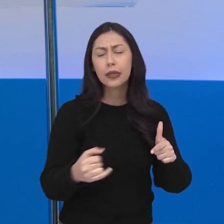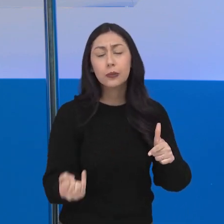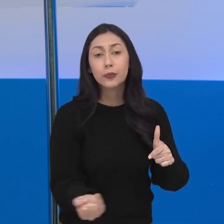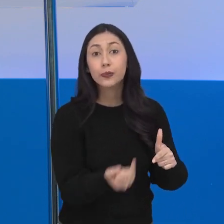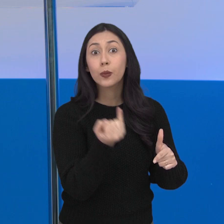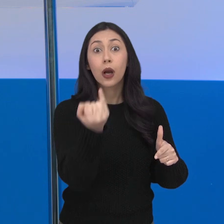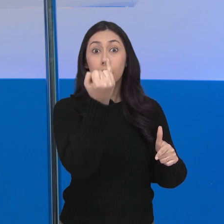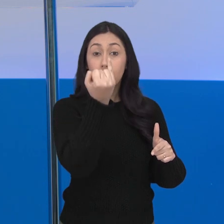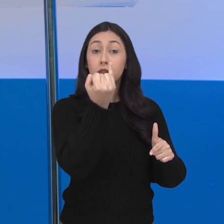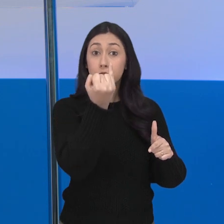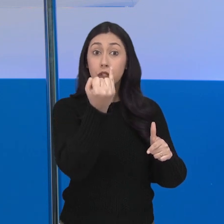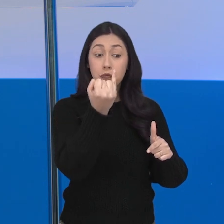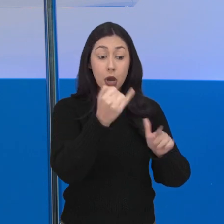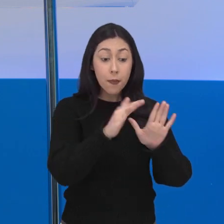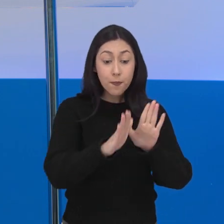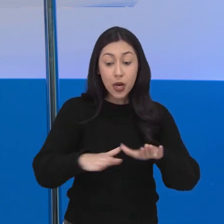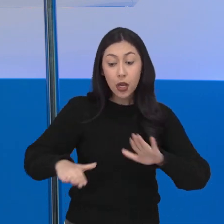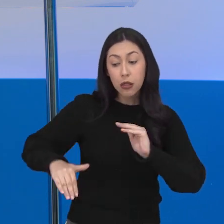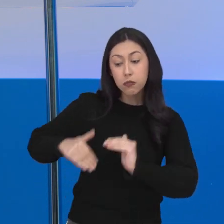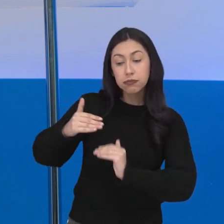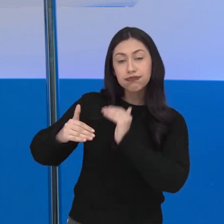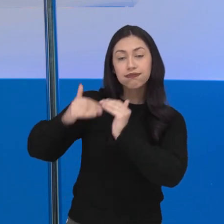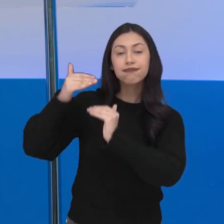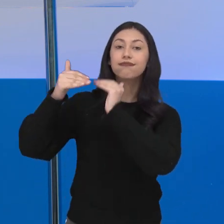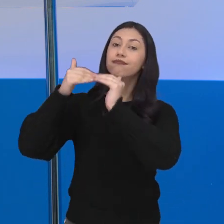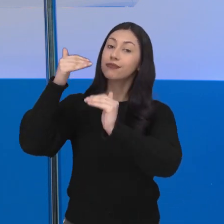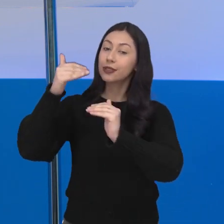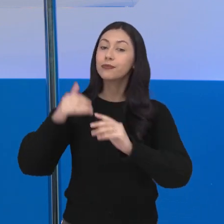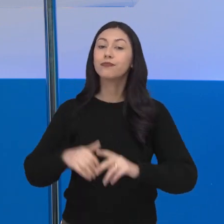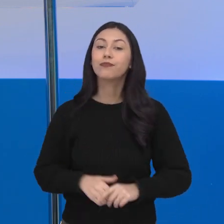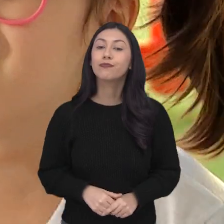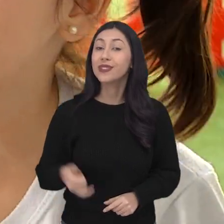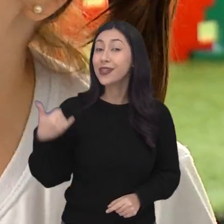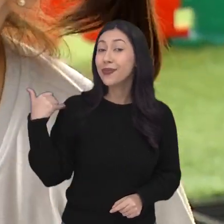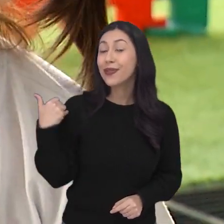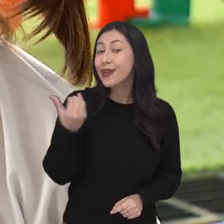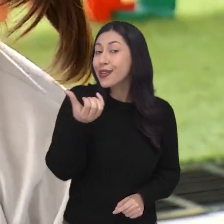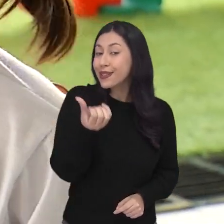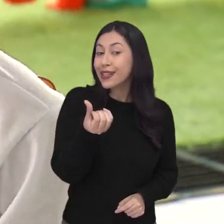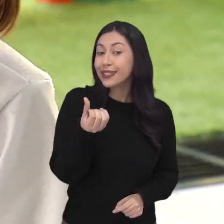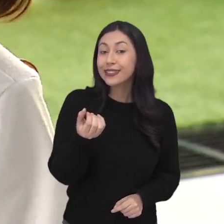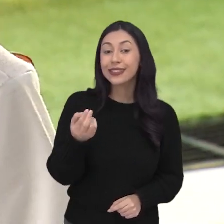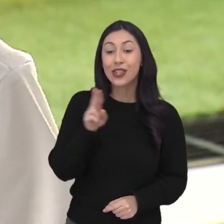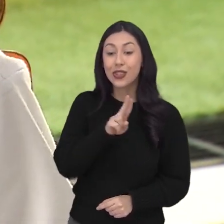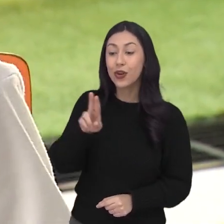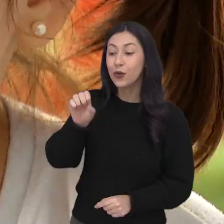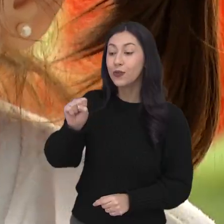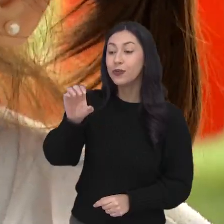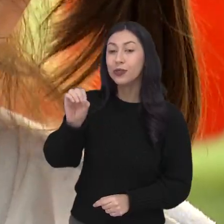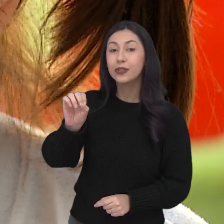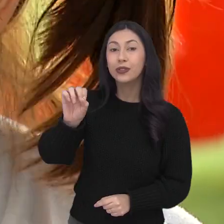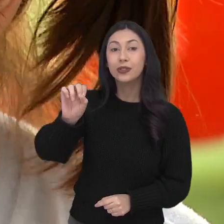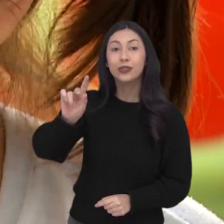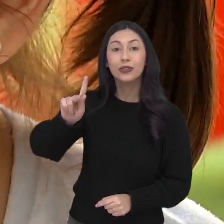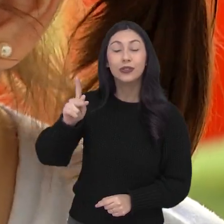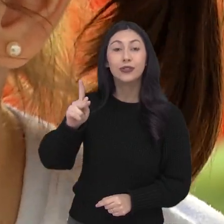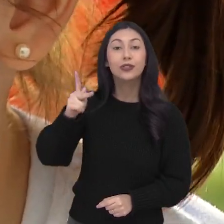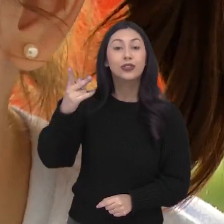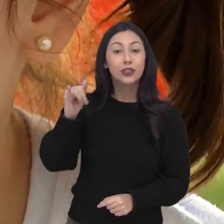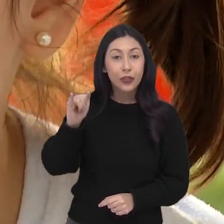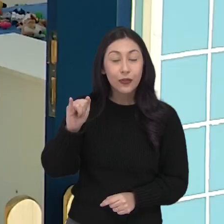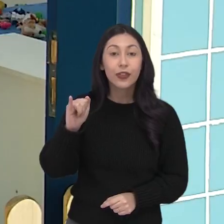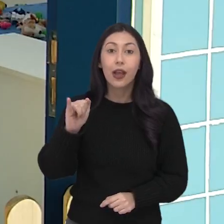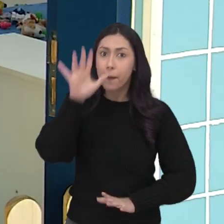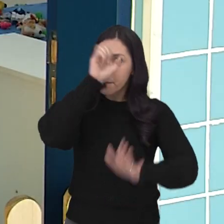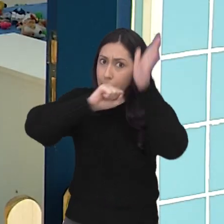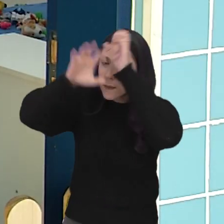é fundamental para o pleno desenvolvimento dos alunos. Aos 6 anos, a Sophie já aprendeu bastante.